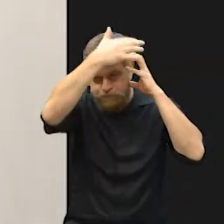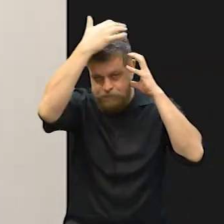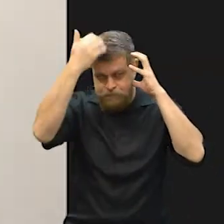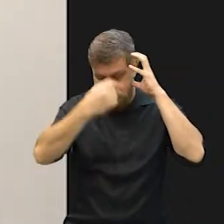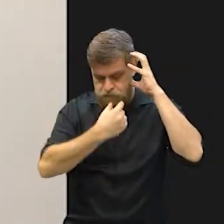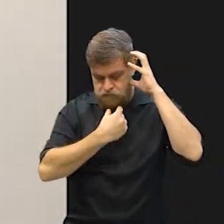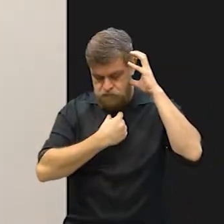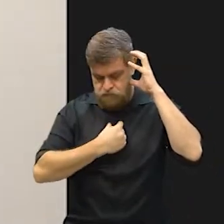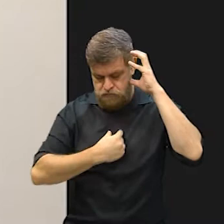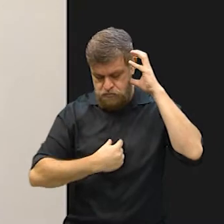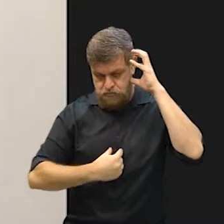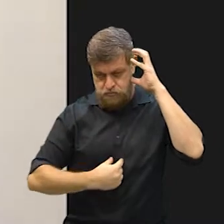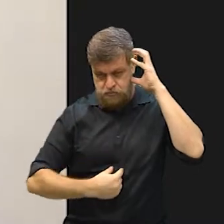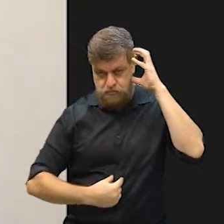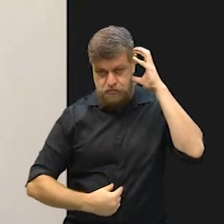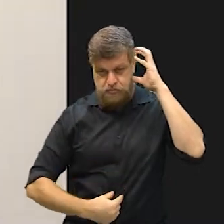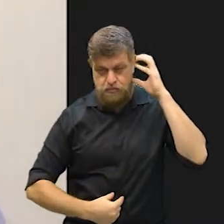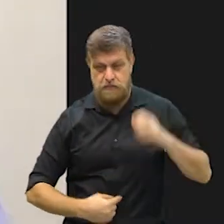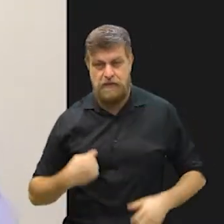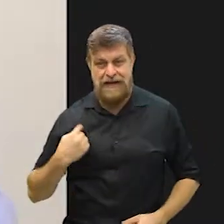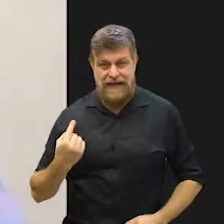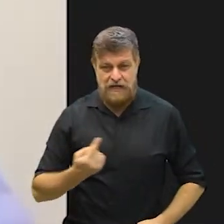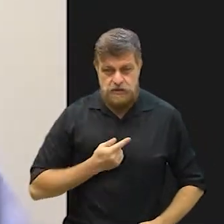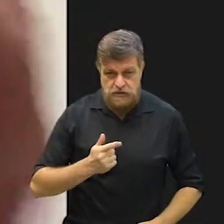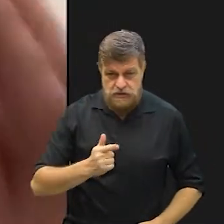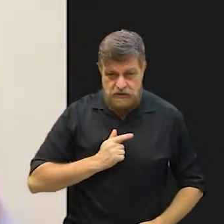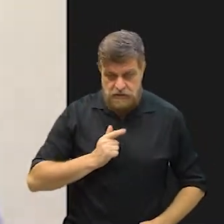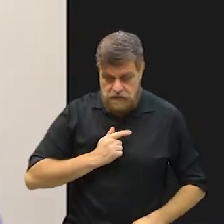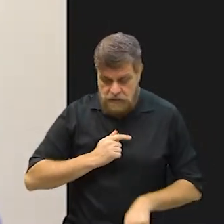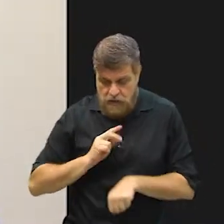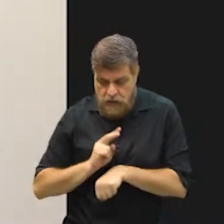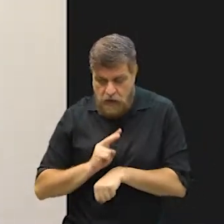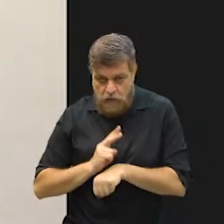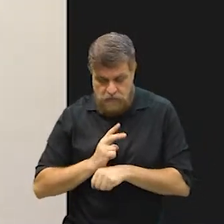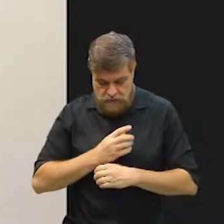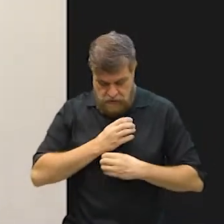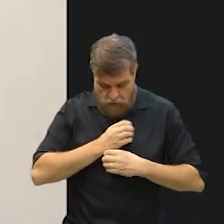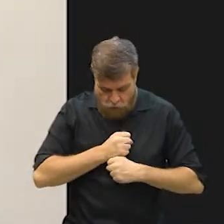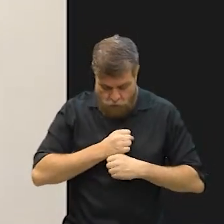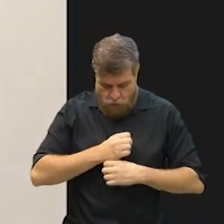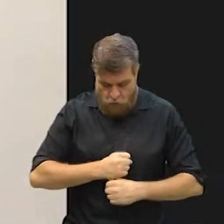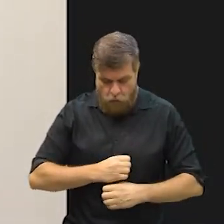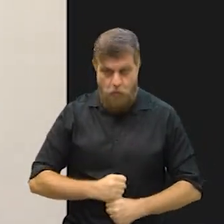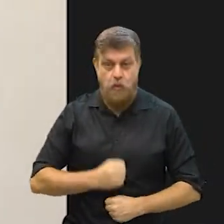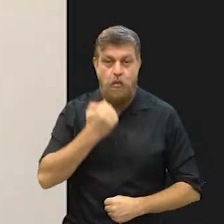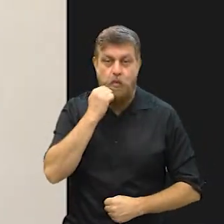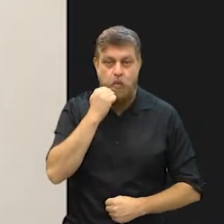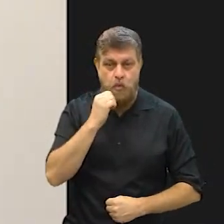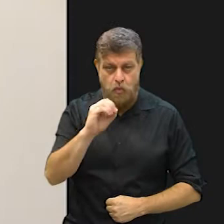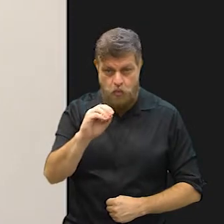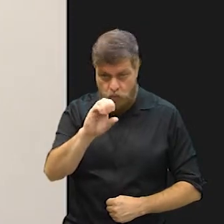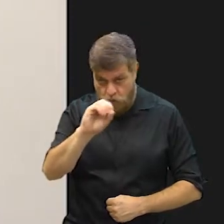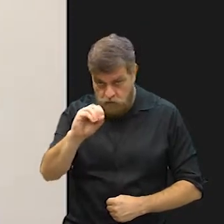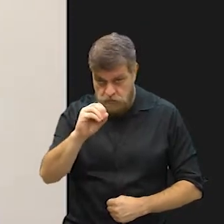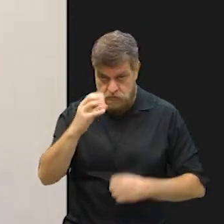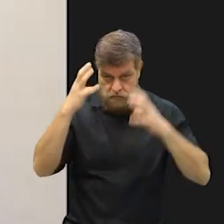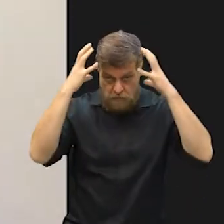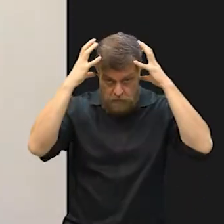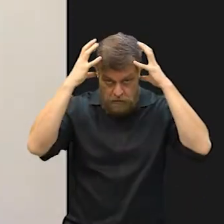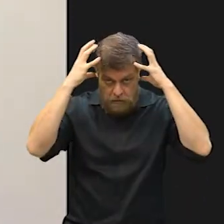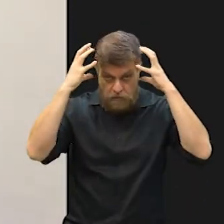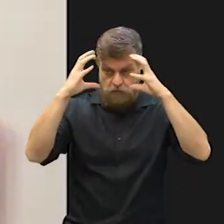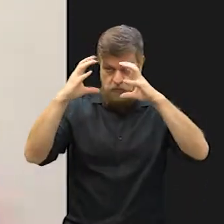tecido nervoso, né, que a gente tem muito bem guardadinho dentro dessa carapaça óssea, que é a coluna e o crânio,